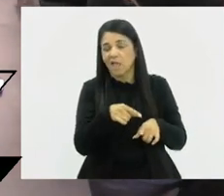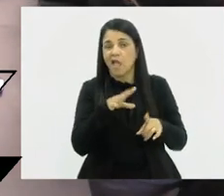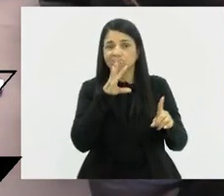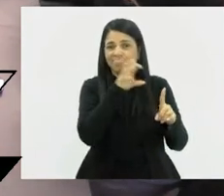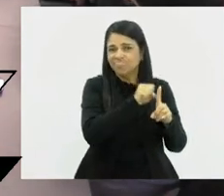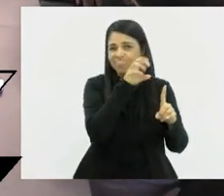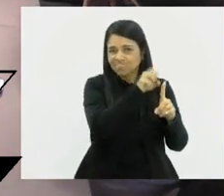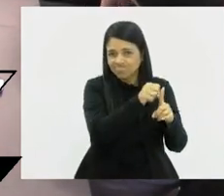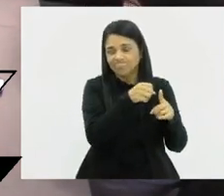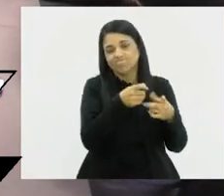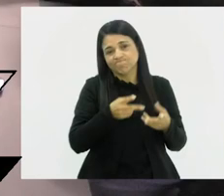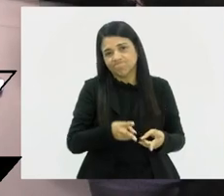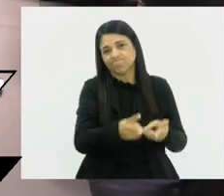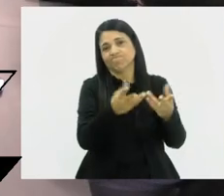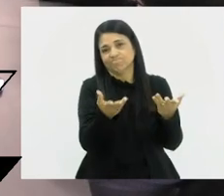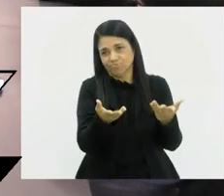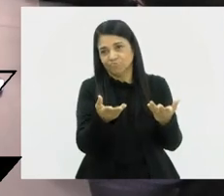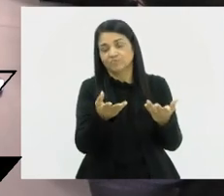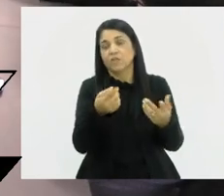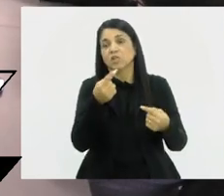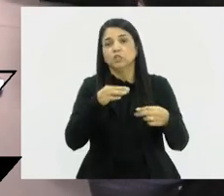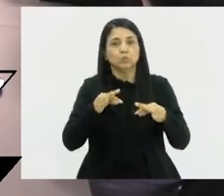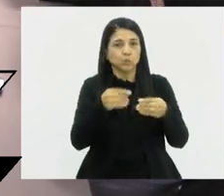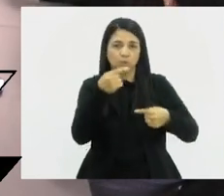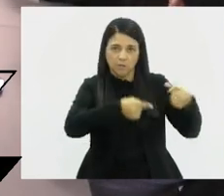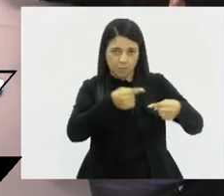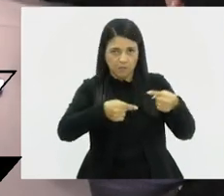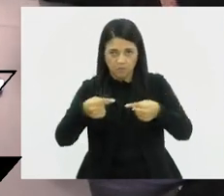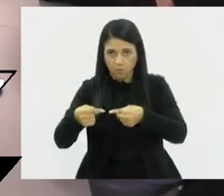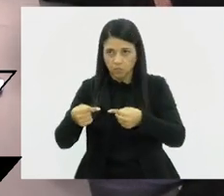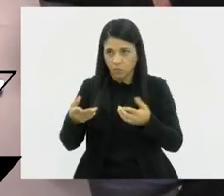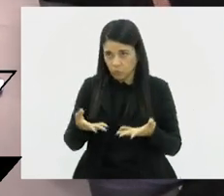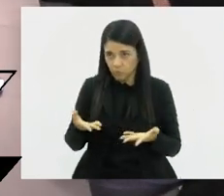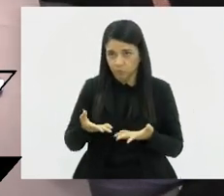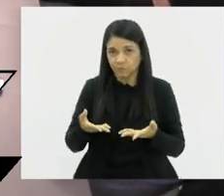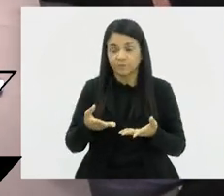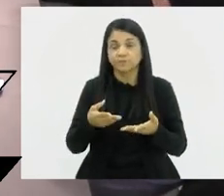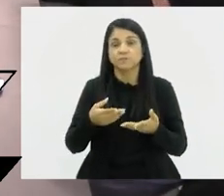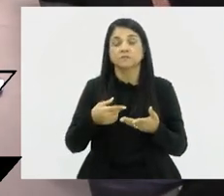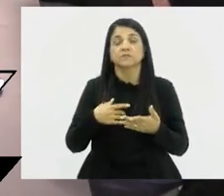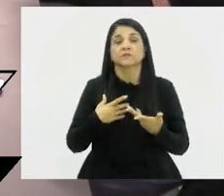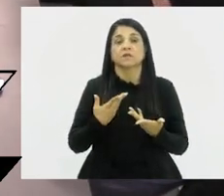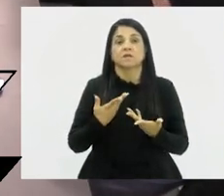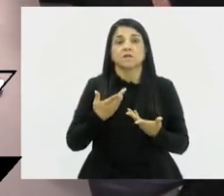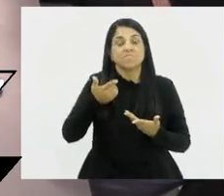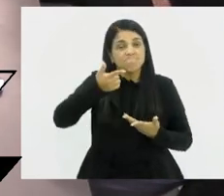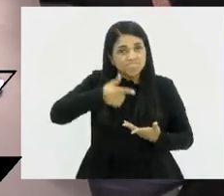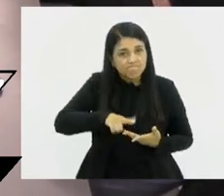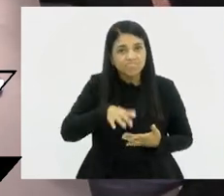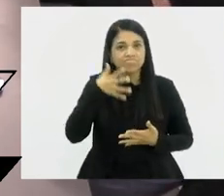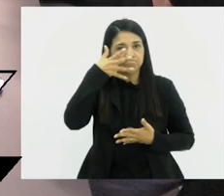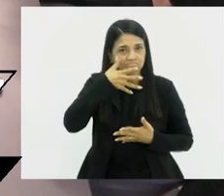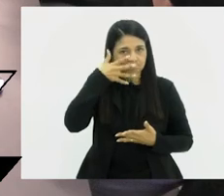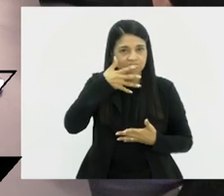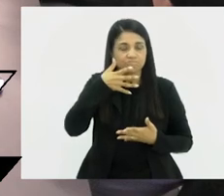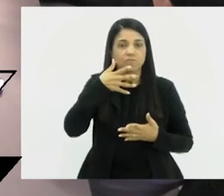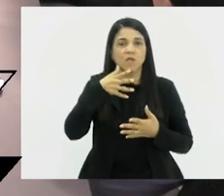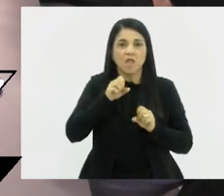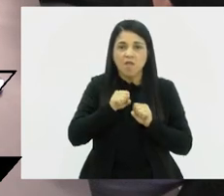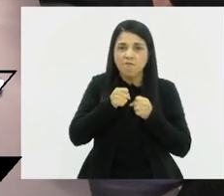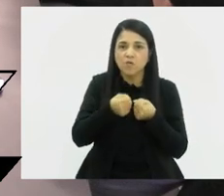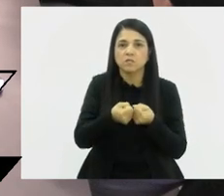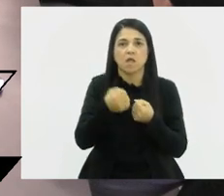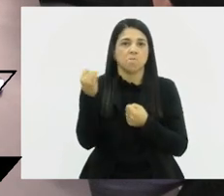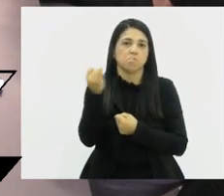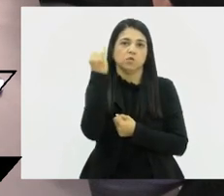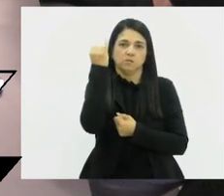é tudo aquilo que a gente debateu aqui. Eu acho importante repetir somente para reforçar a importância dessa